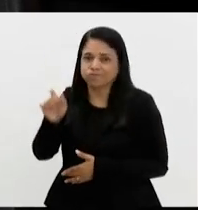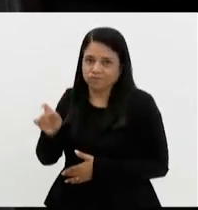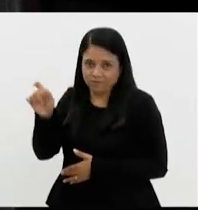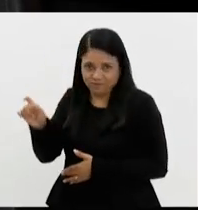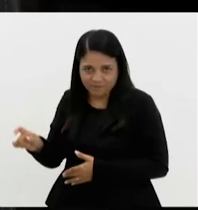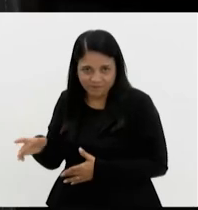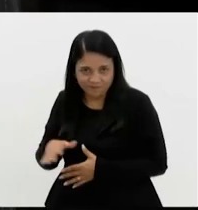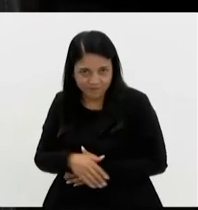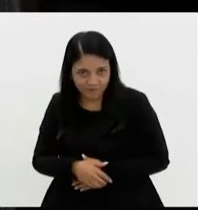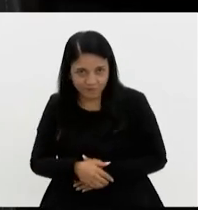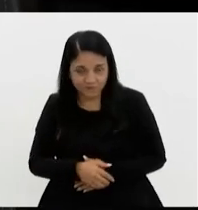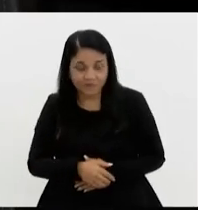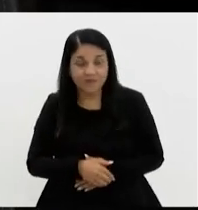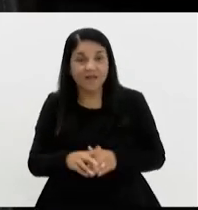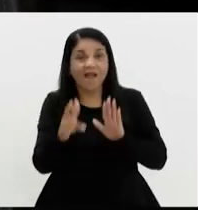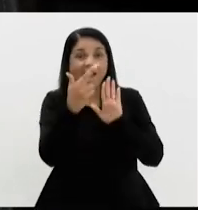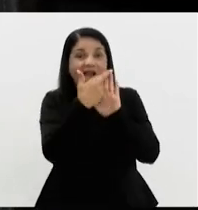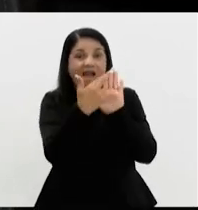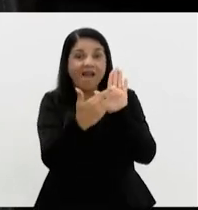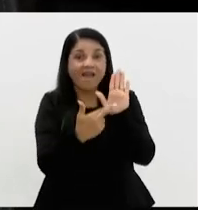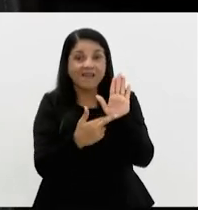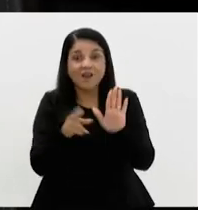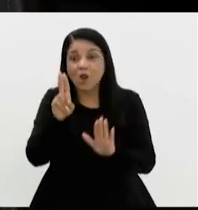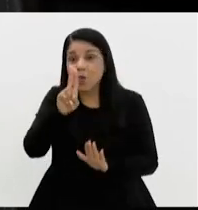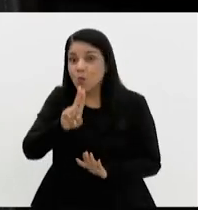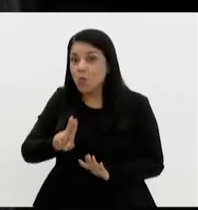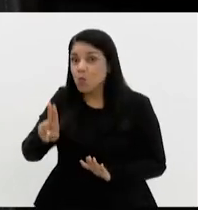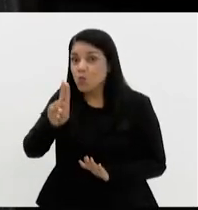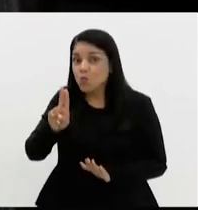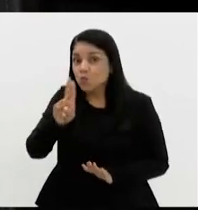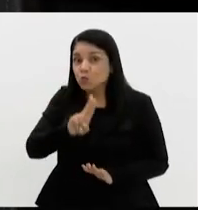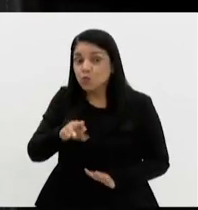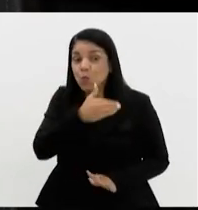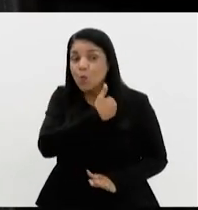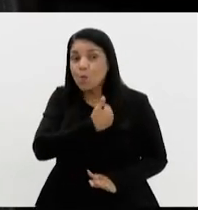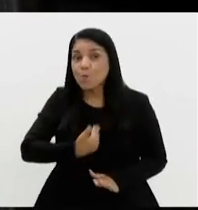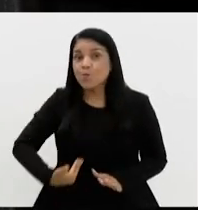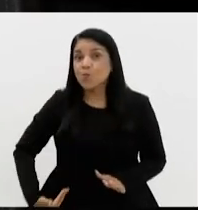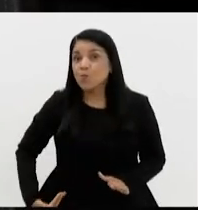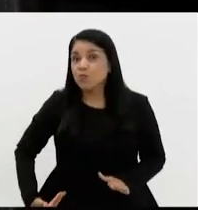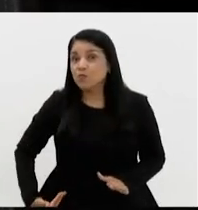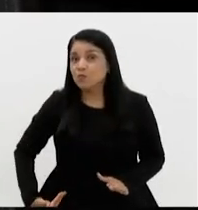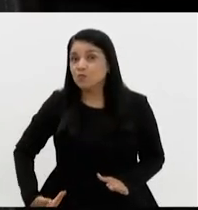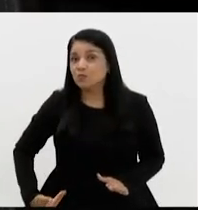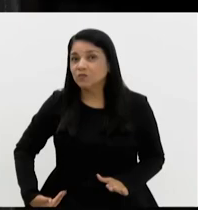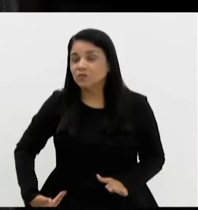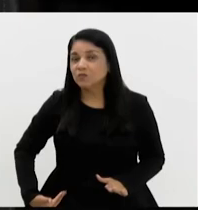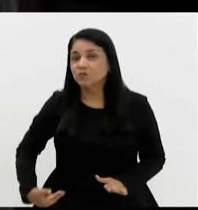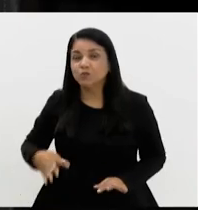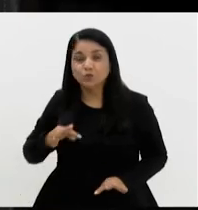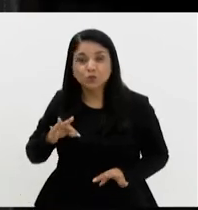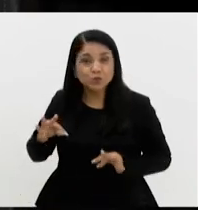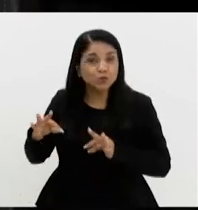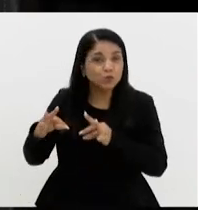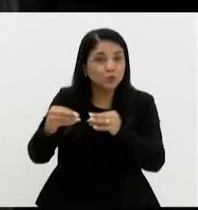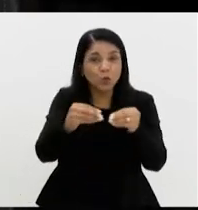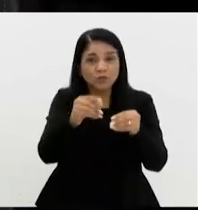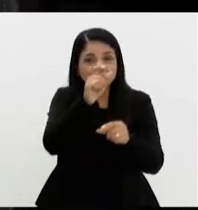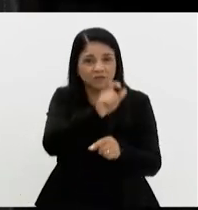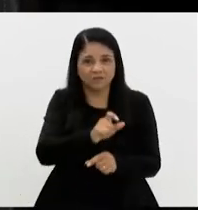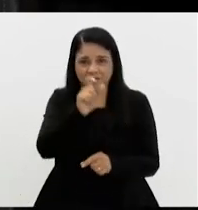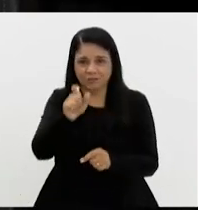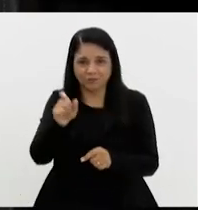então a regra é de uso público a regra é de uso Por todas as